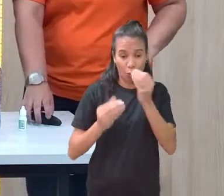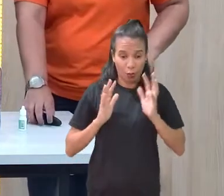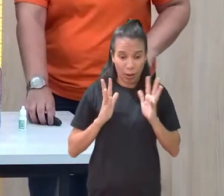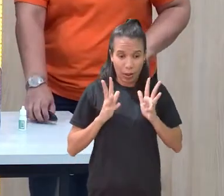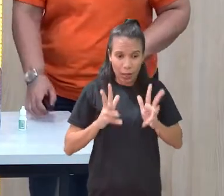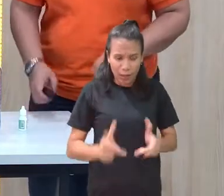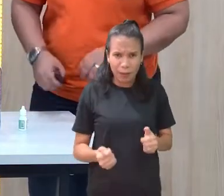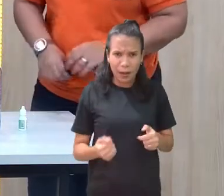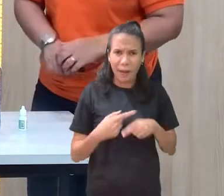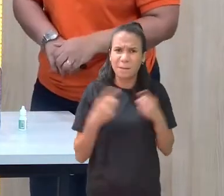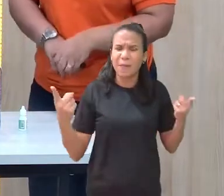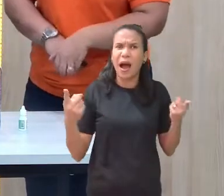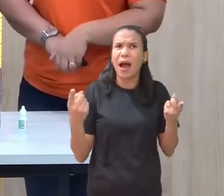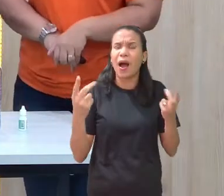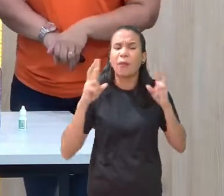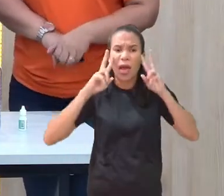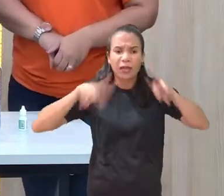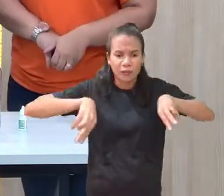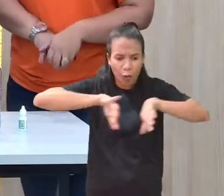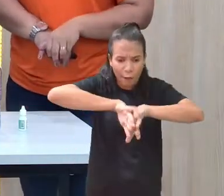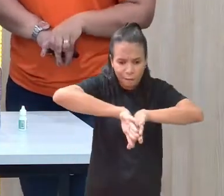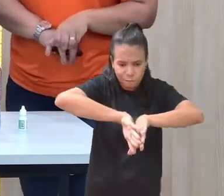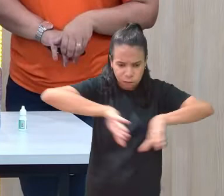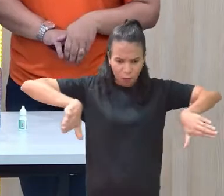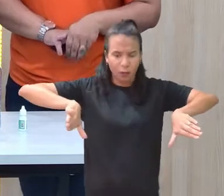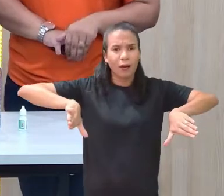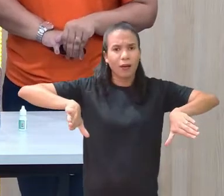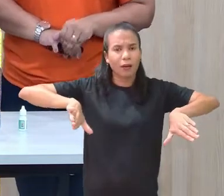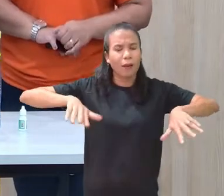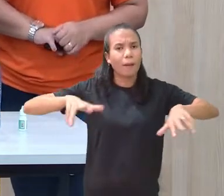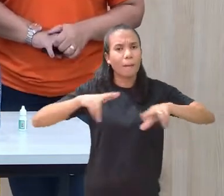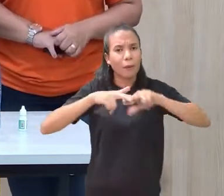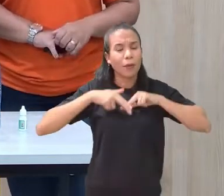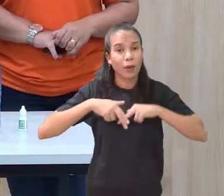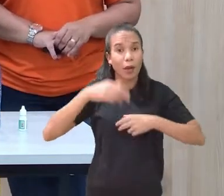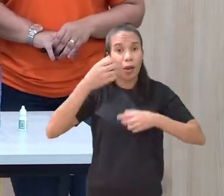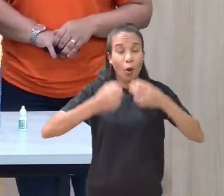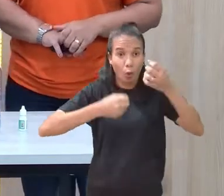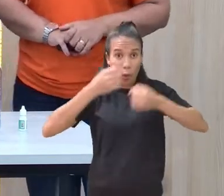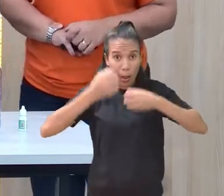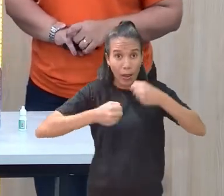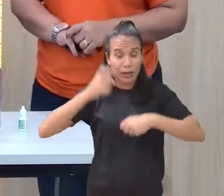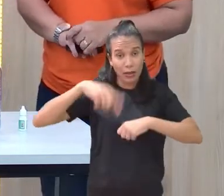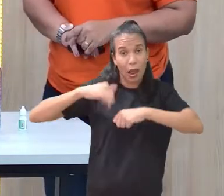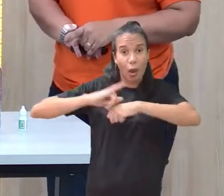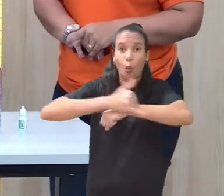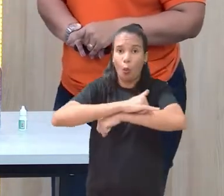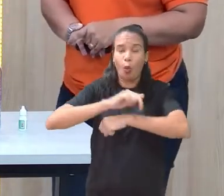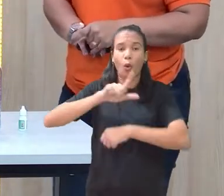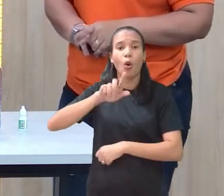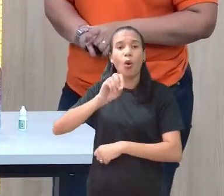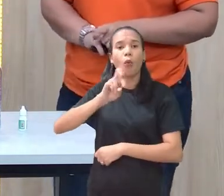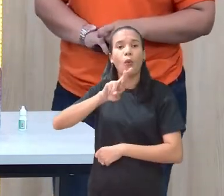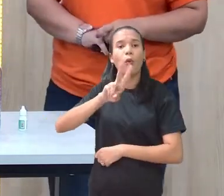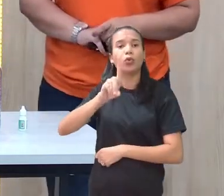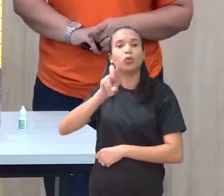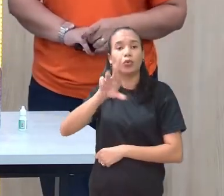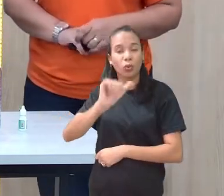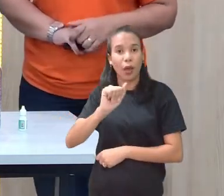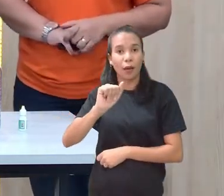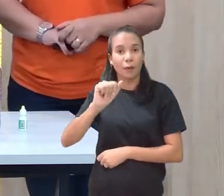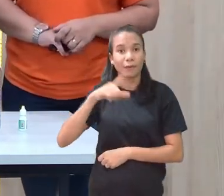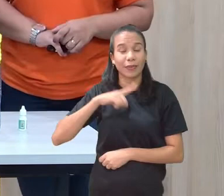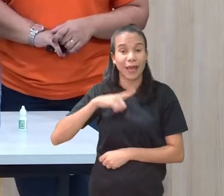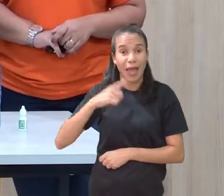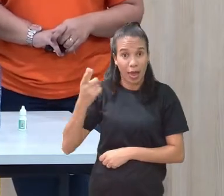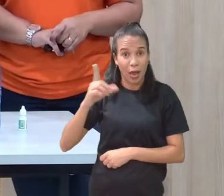rio, né? Mas por que que a gente viu tudo se afastando assim? Porque, como o leite tem gordura, o detergente, ele vai o quê? Eliminar